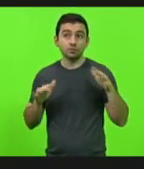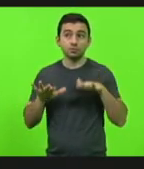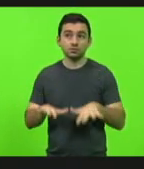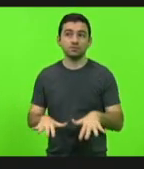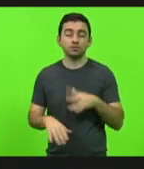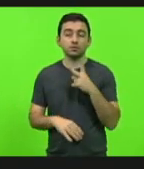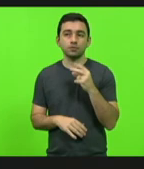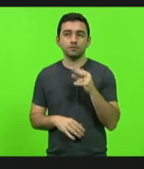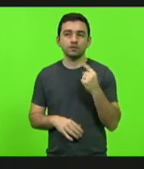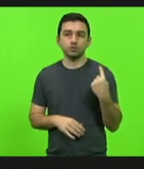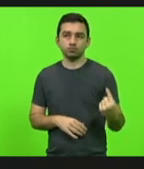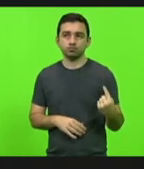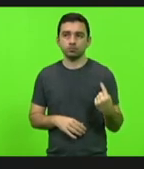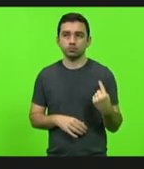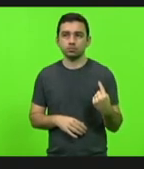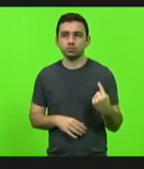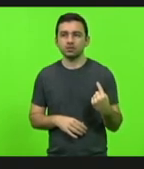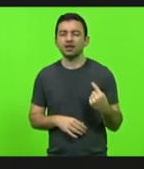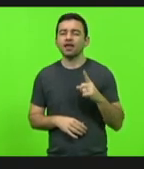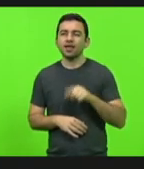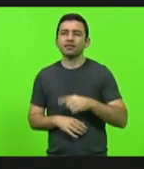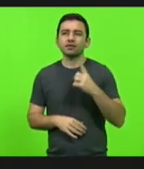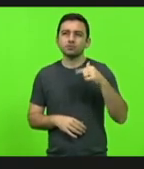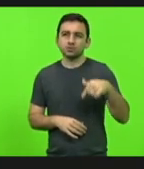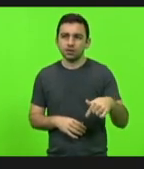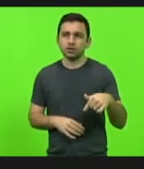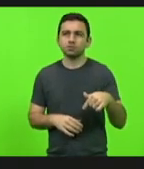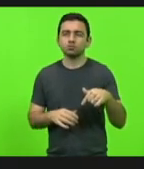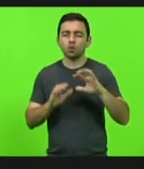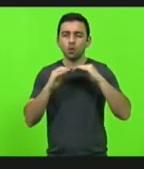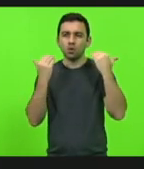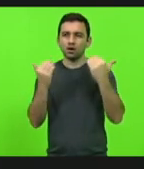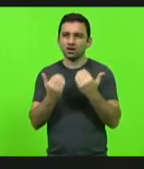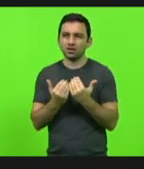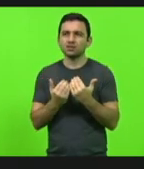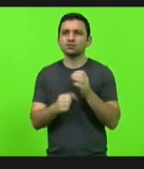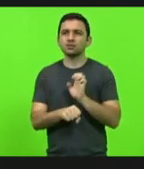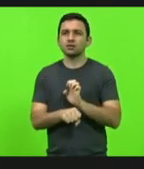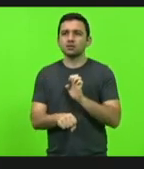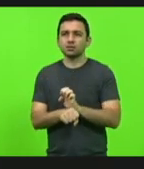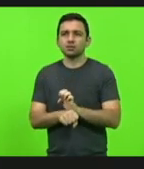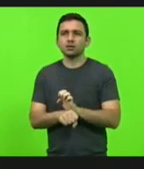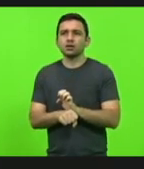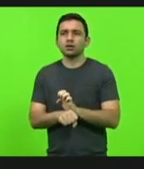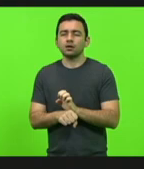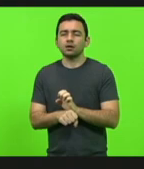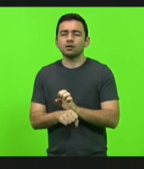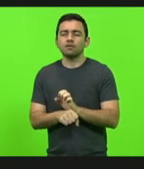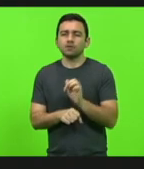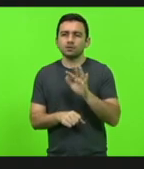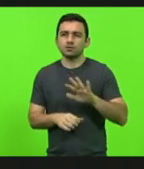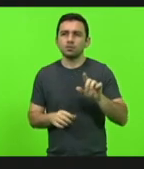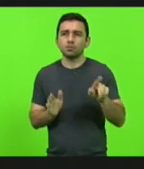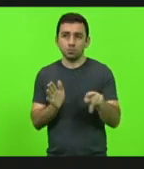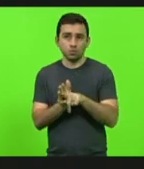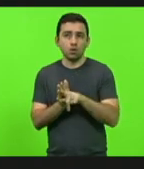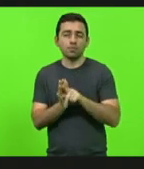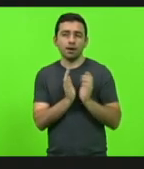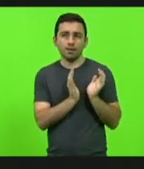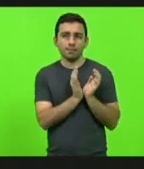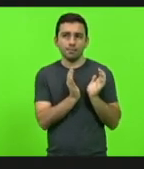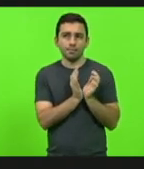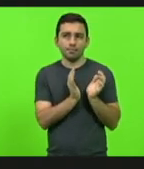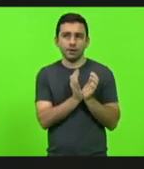2021 e o 17º Congresso Estadual da Federação das apaes de Santa Catarina